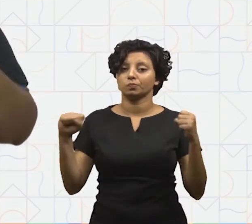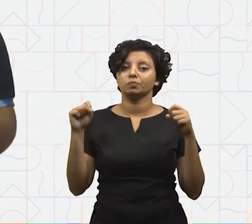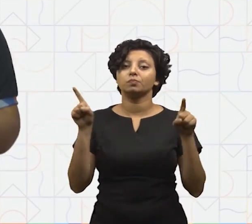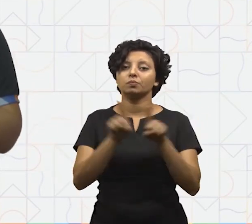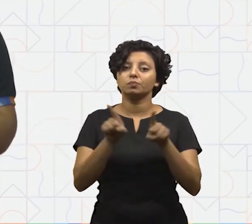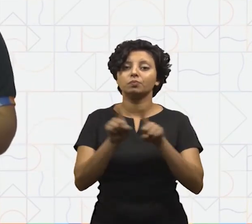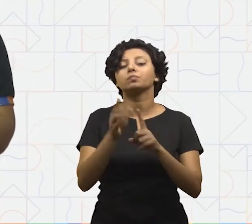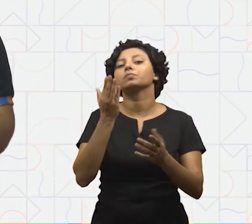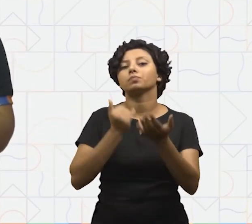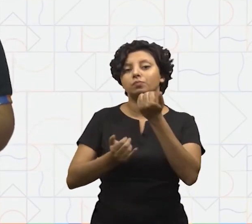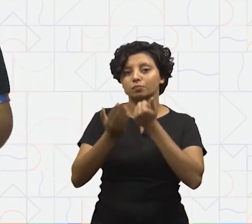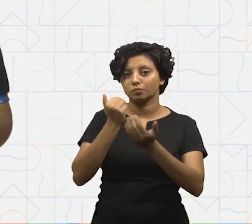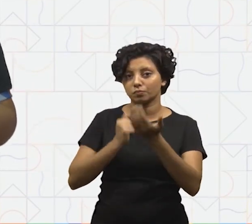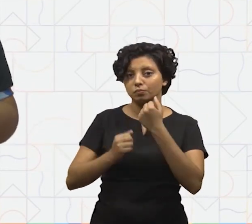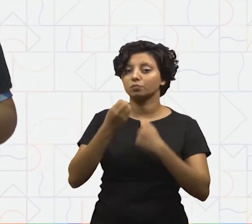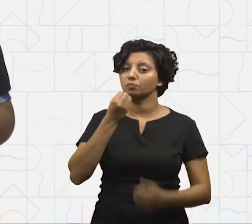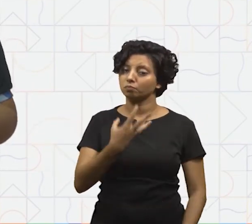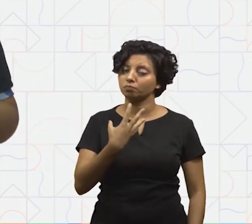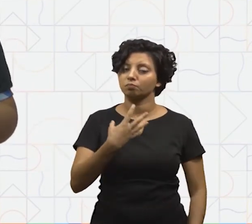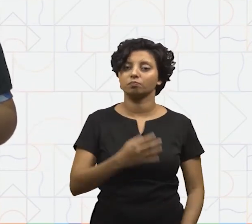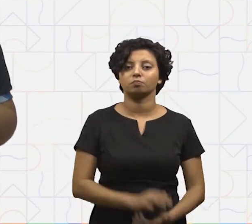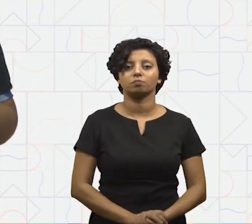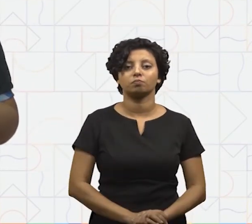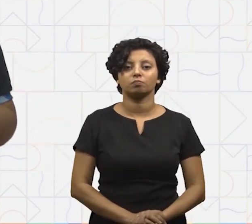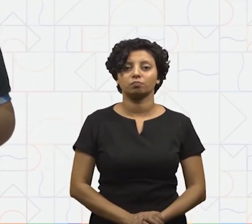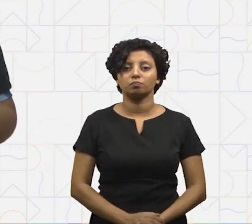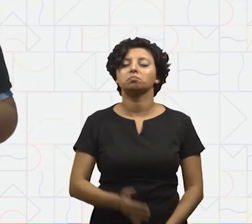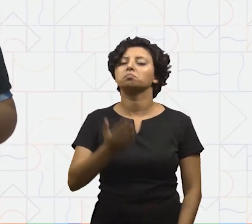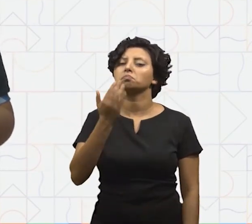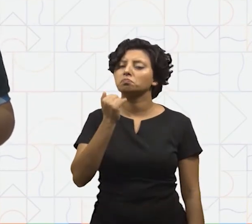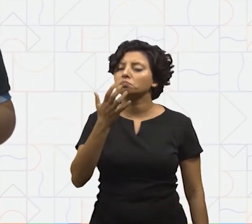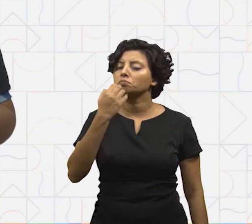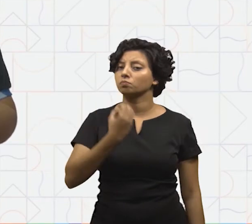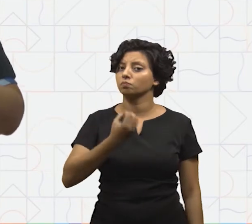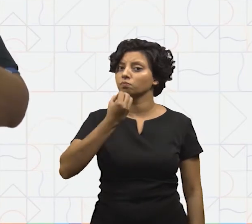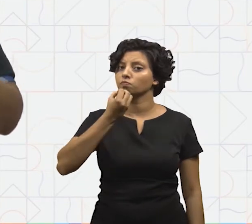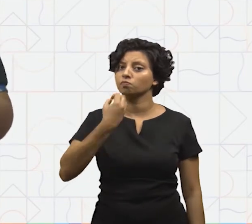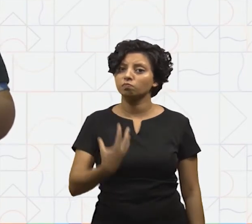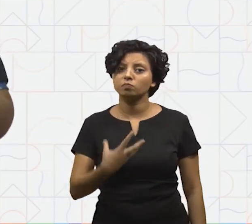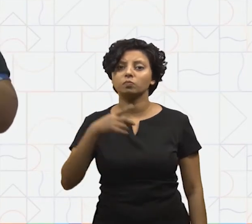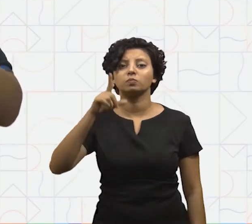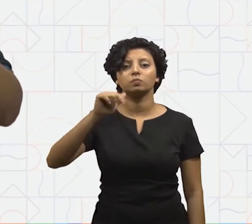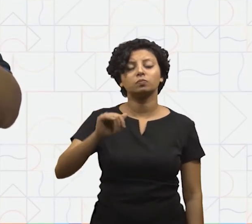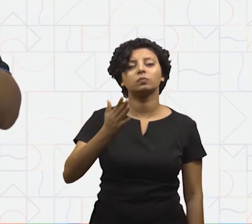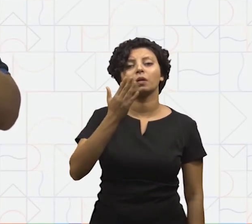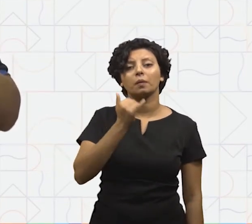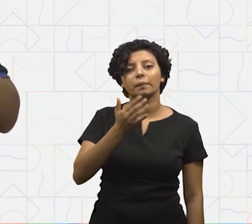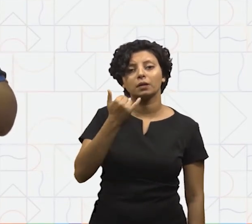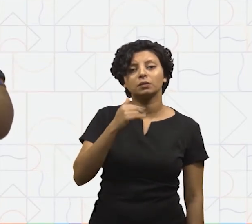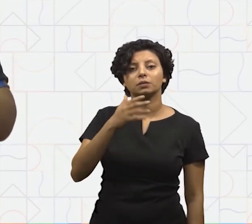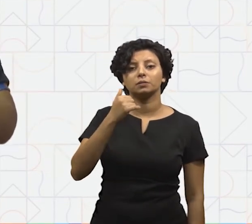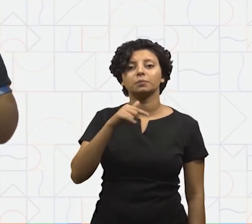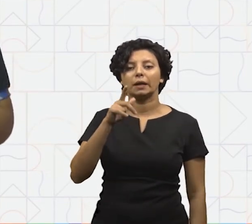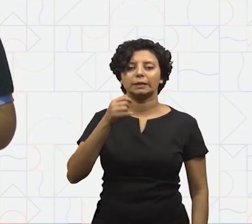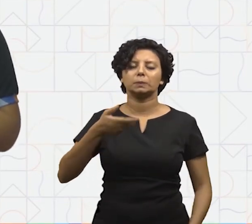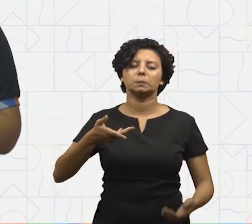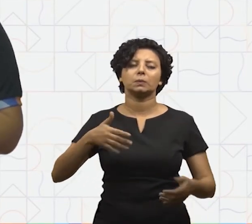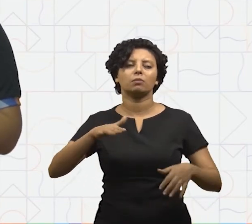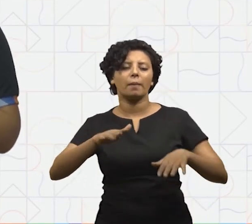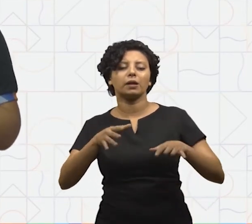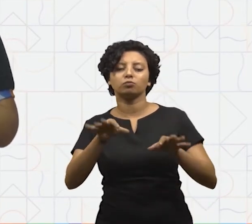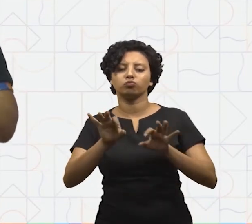boa alimentação. Uma boa alimentação é uma alimentação que seja